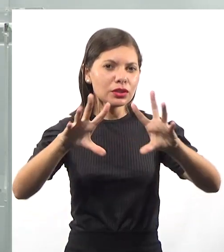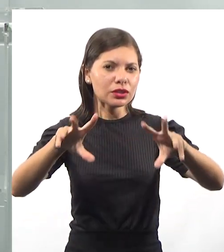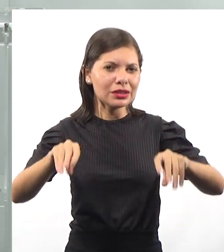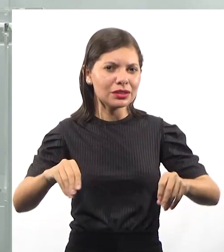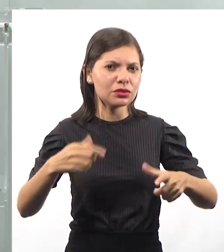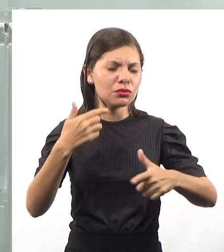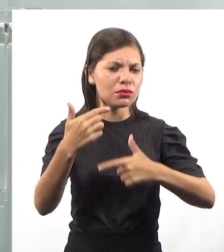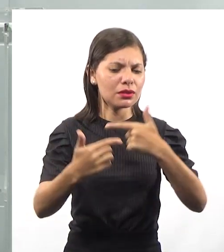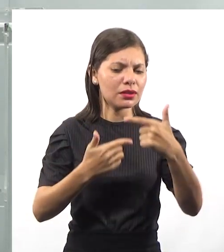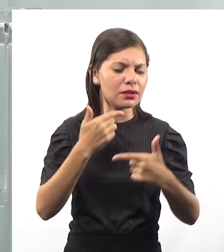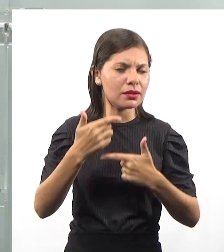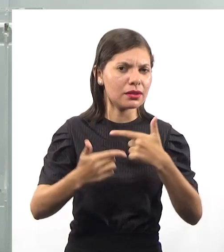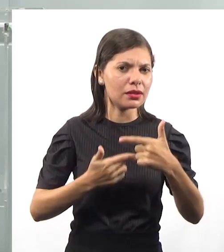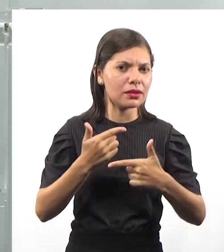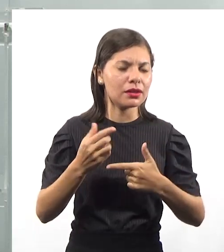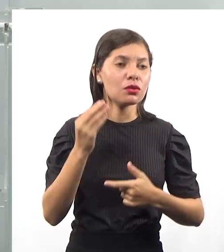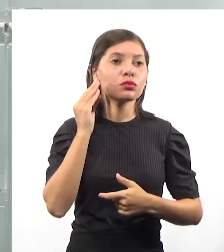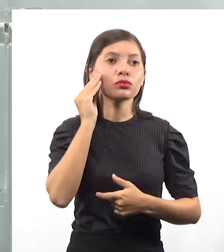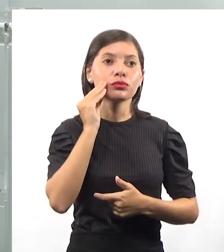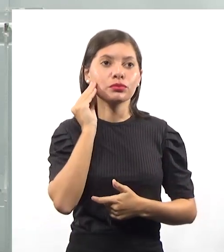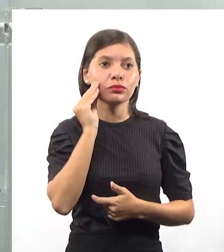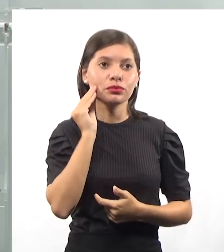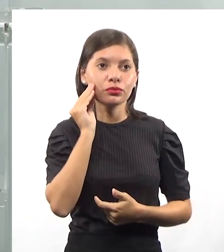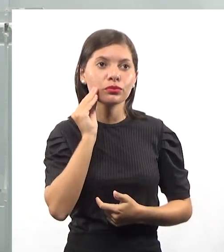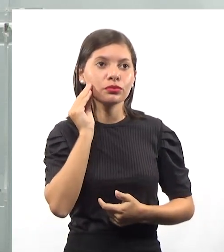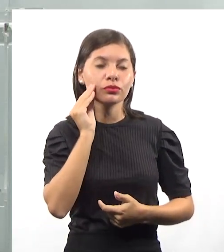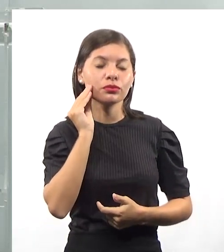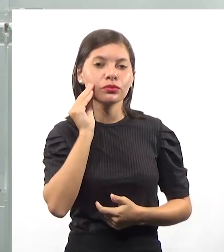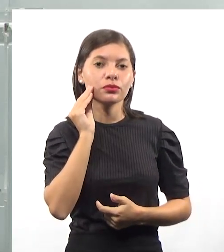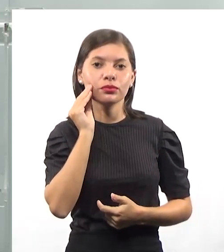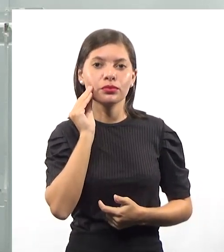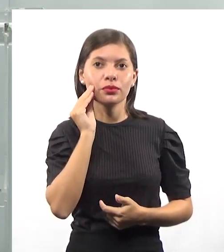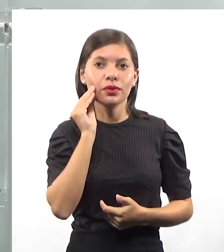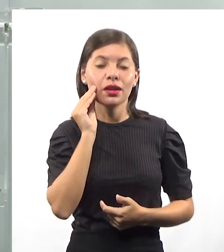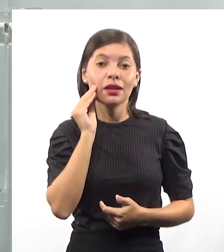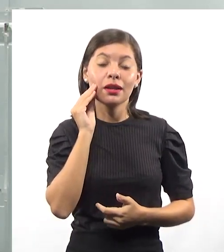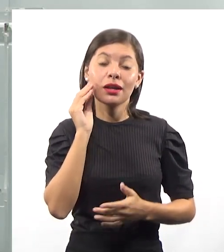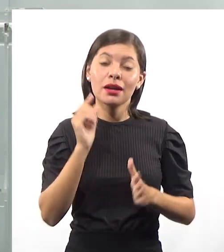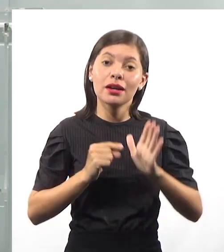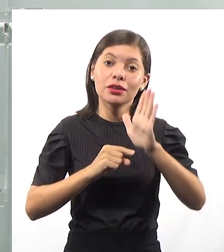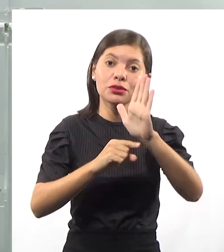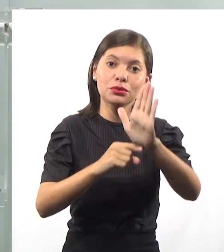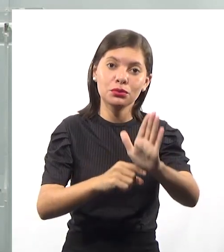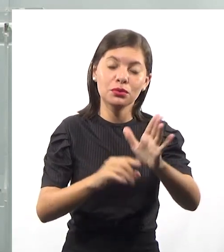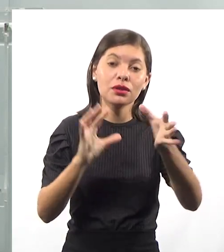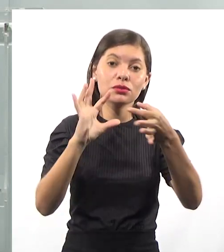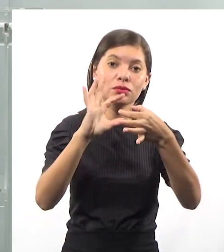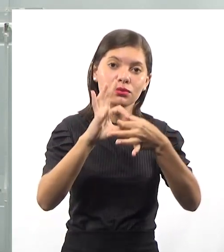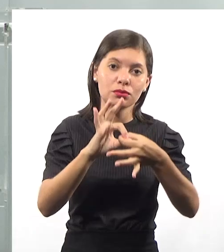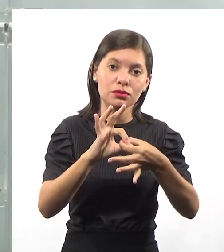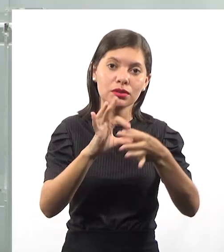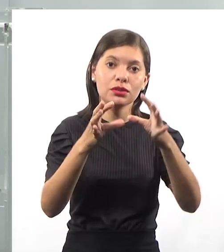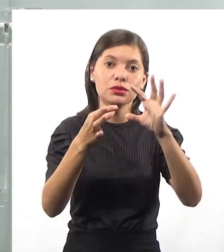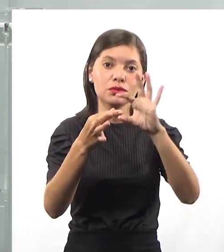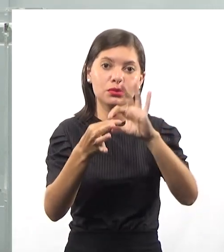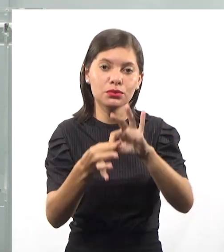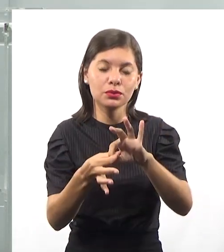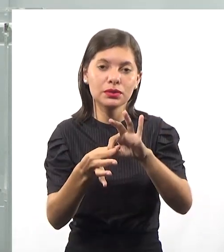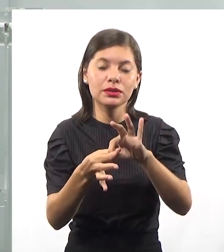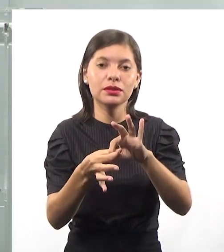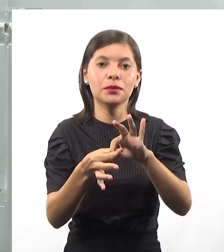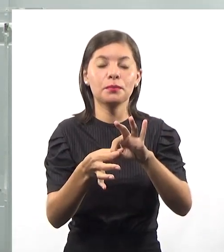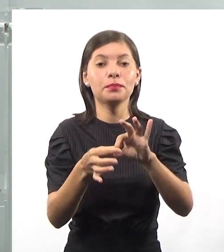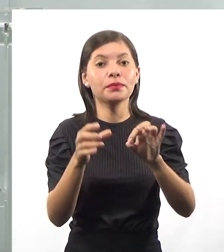Essa toada de trabalhar com a experimentação, ela vai permitir as